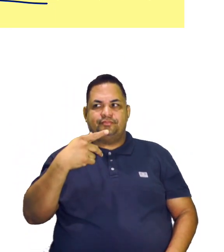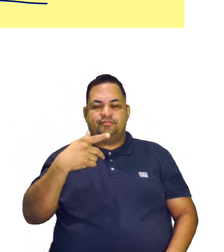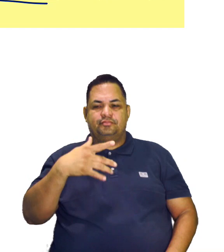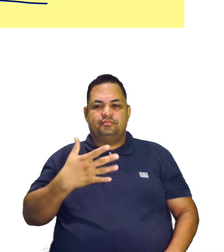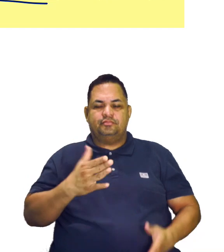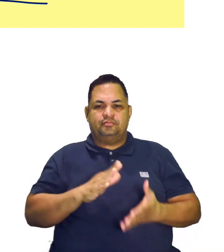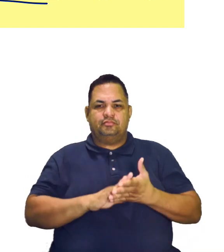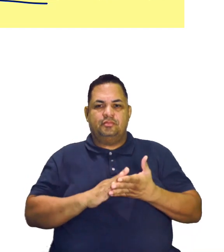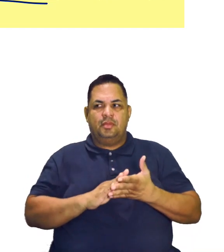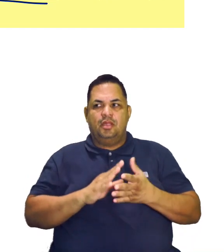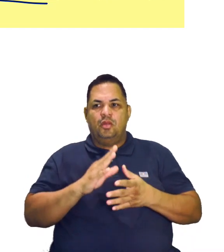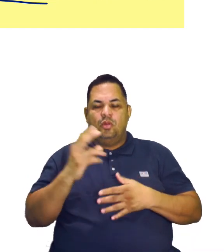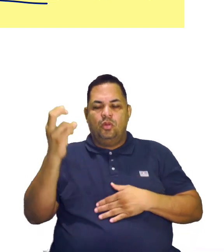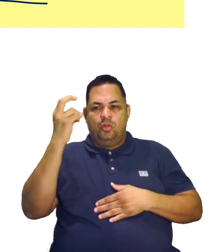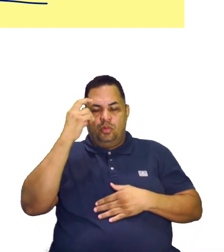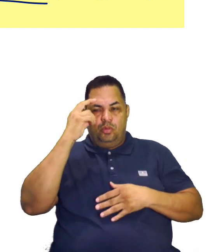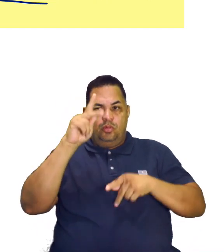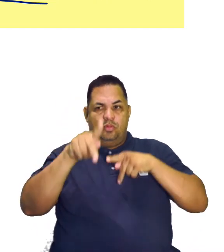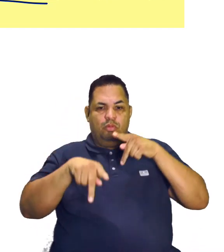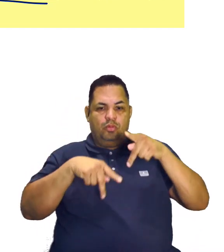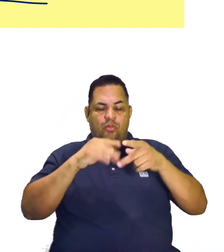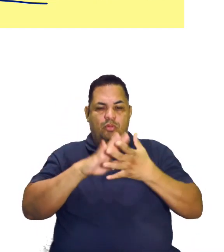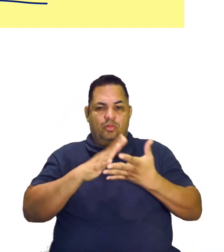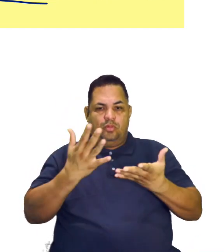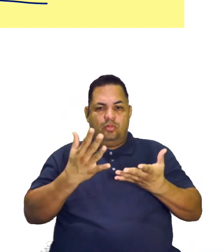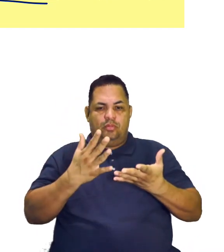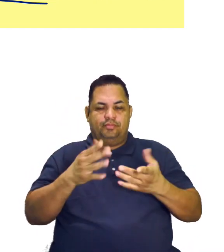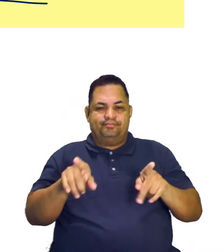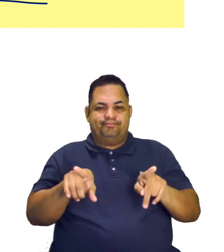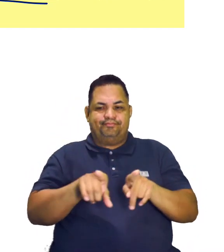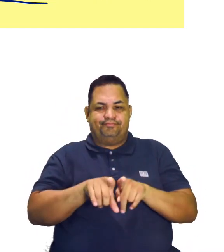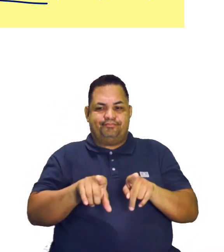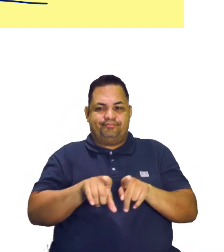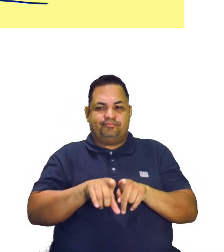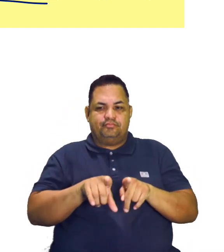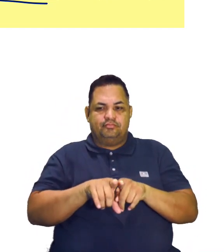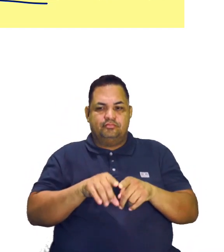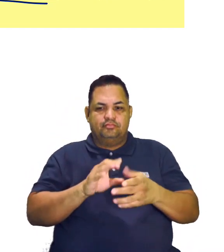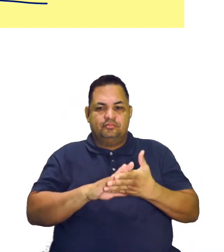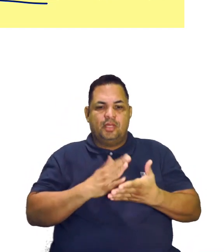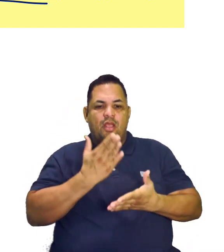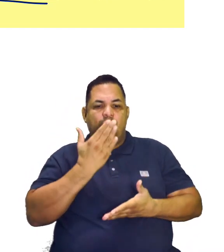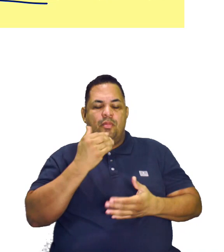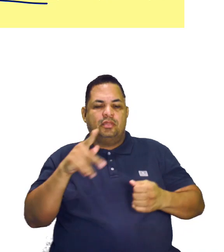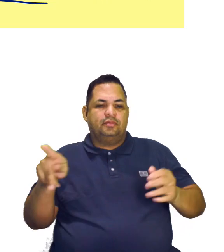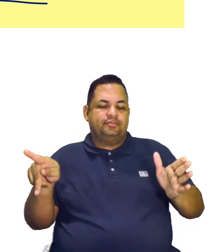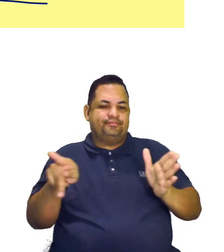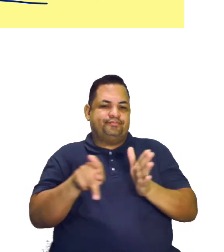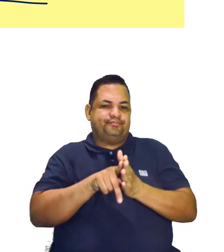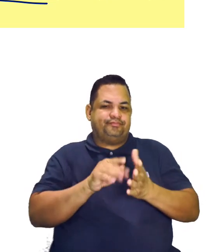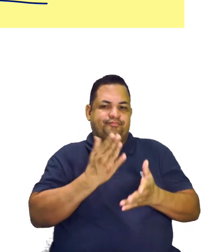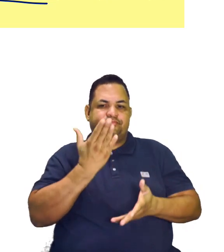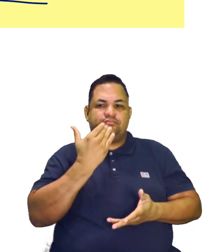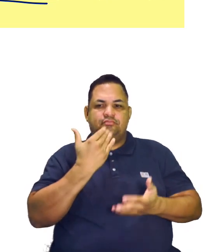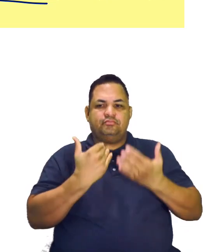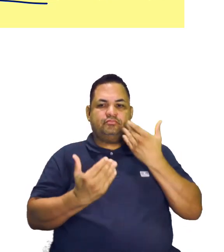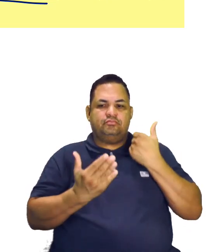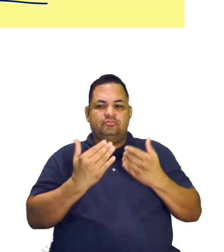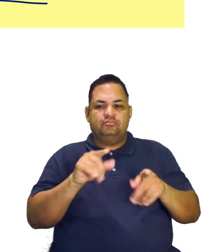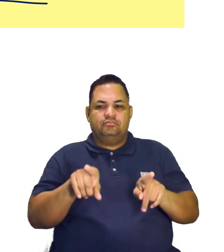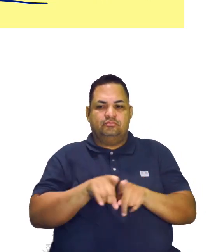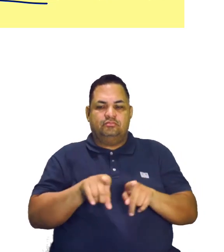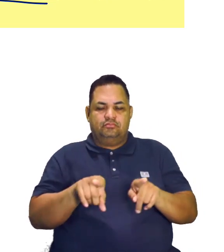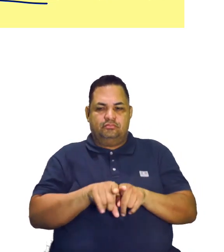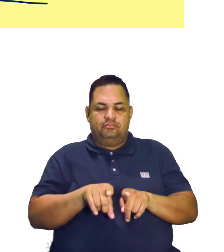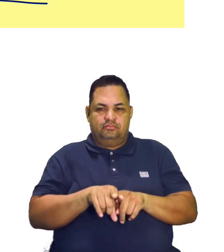cultura dos povos da Amazônia, modos de vida, também os pratos típicos, né, da alimentação,